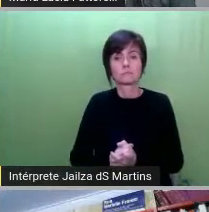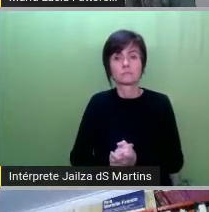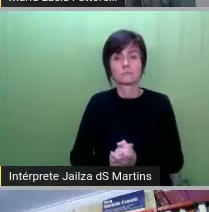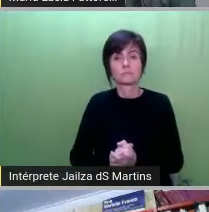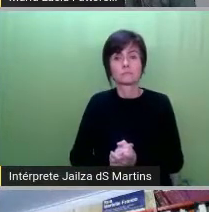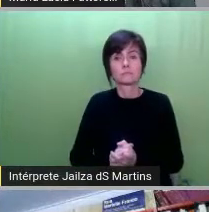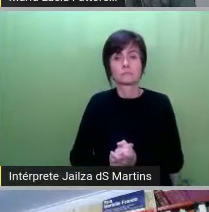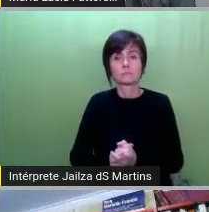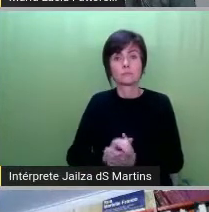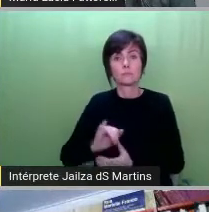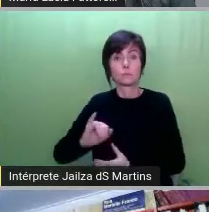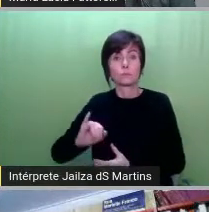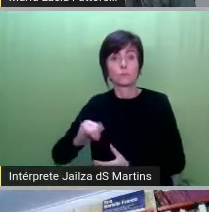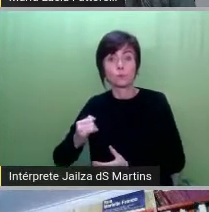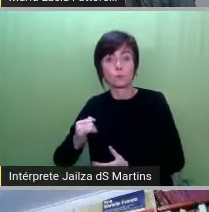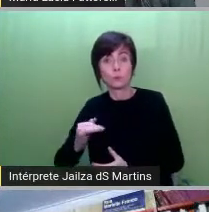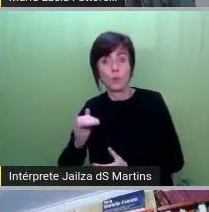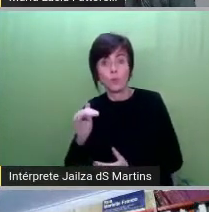vai subir,